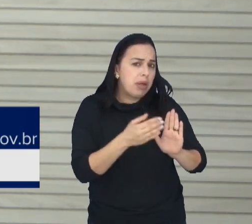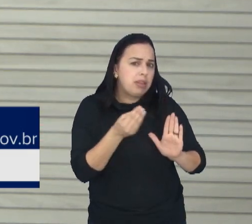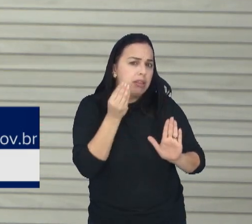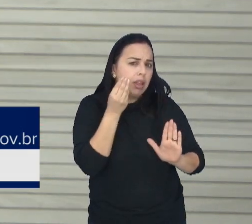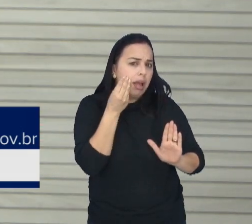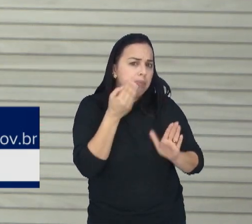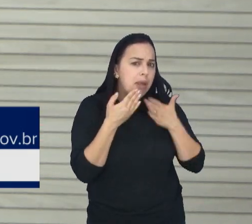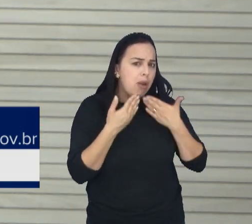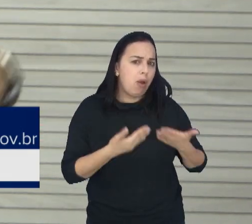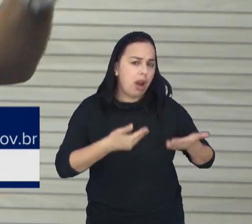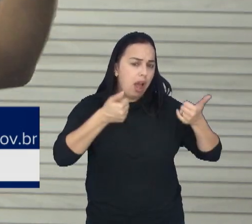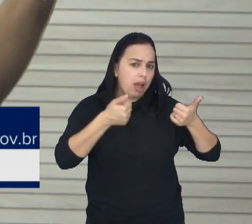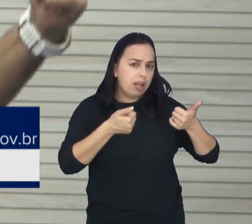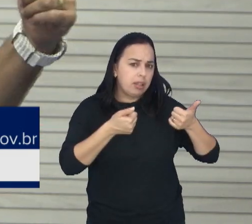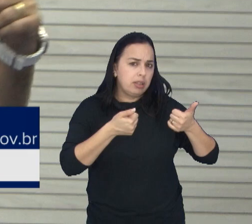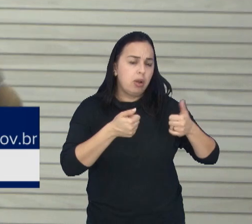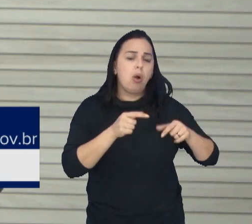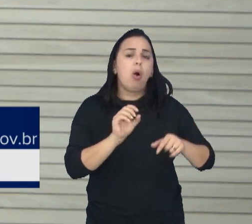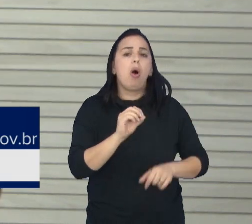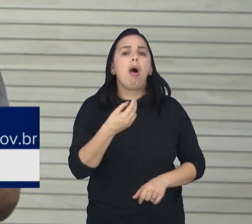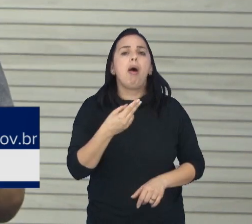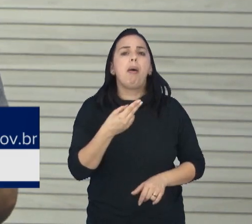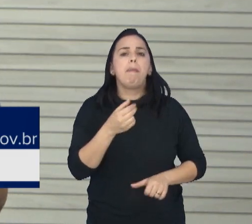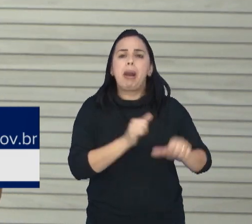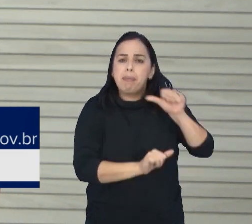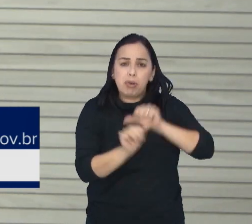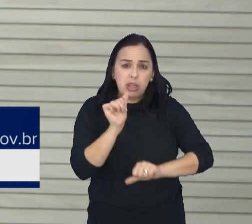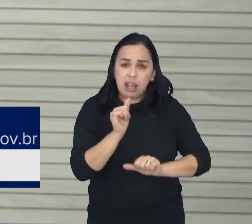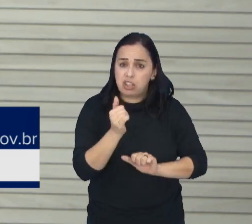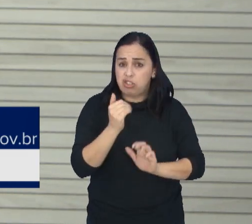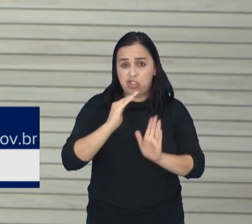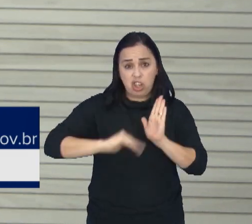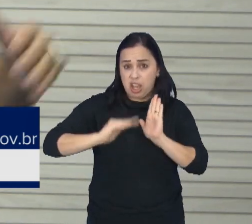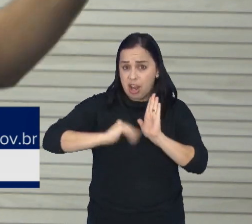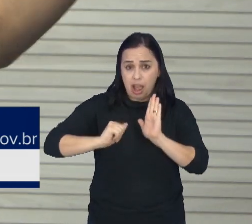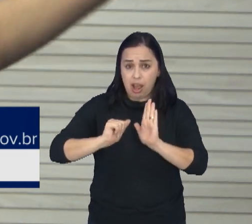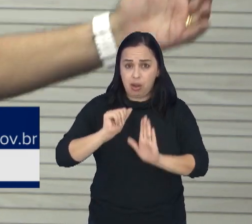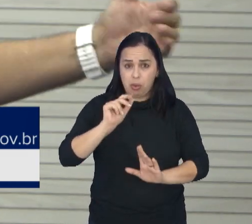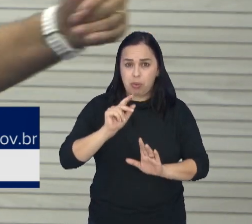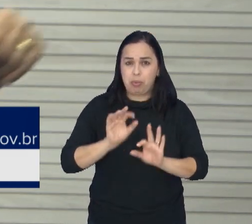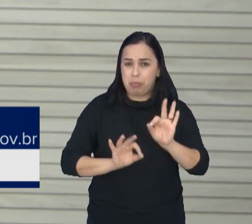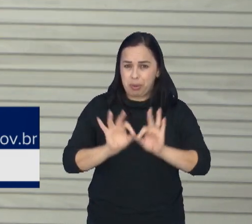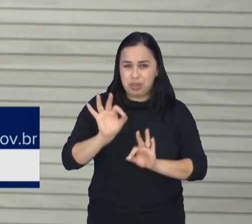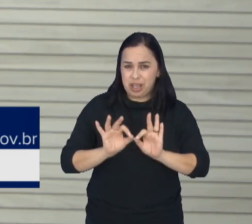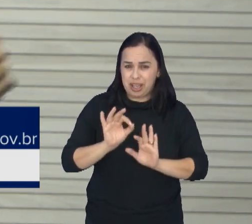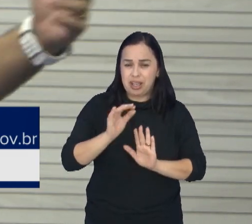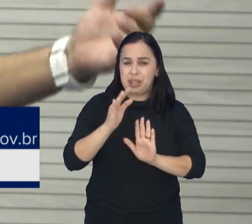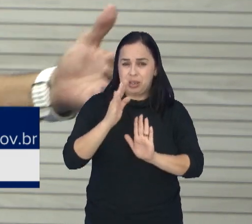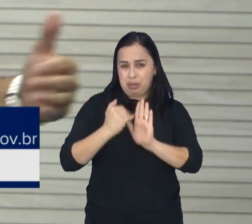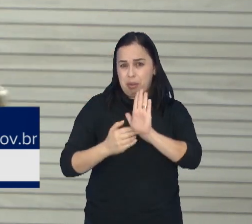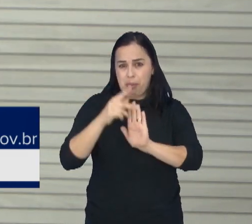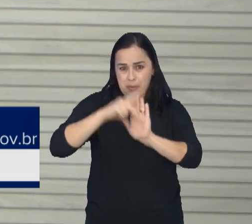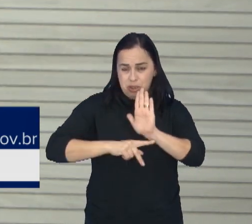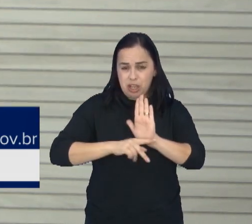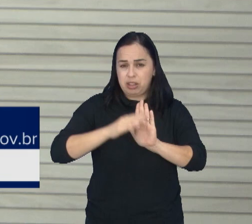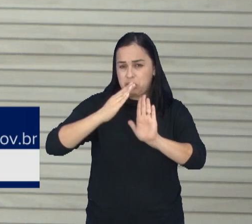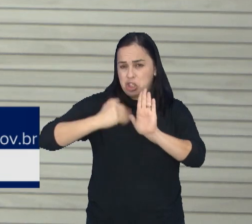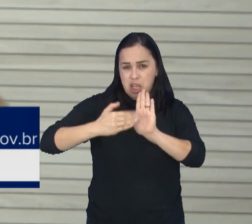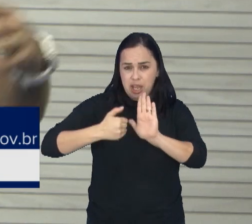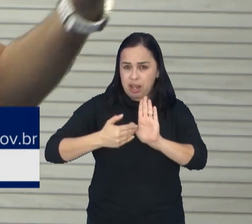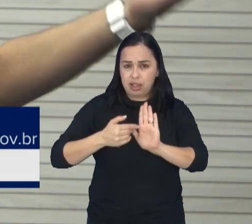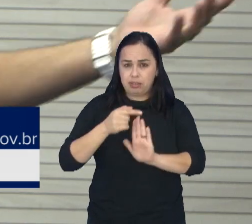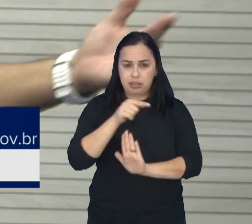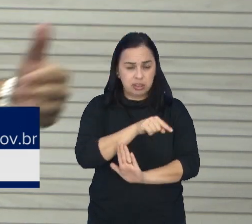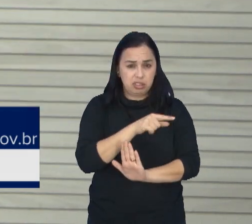o plano de carreira ou para revogar a mudança que foi feita no governo Cury, juntamente com o Anderson, com todos que participavam